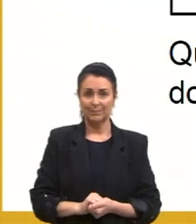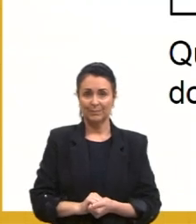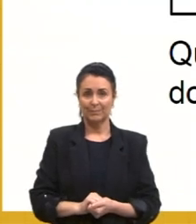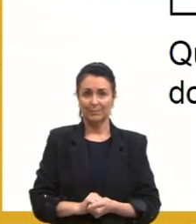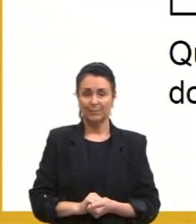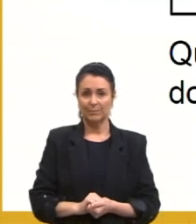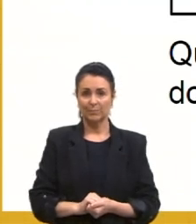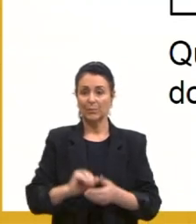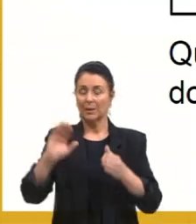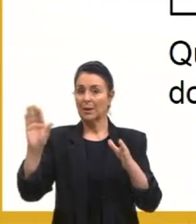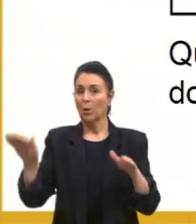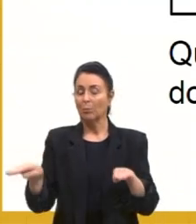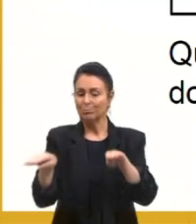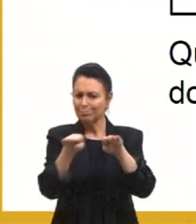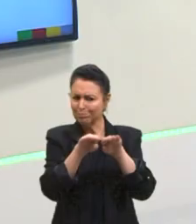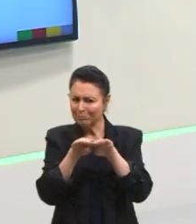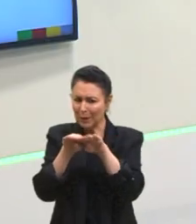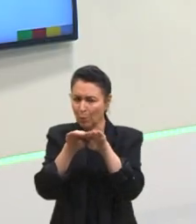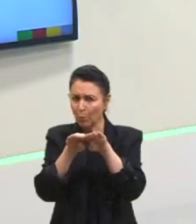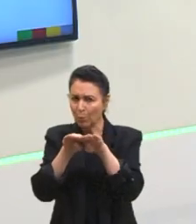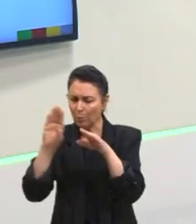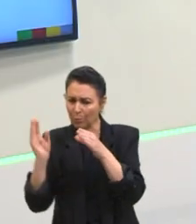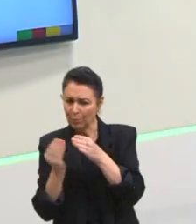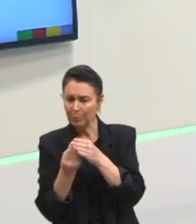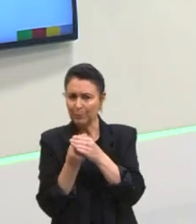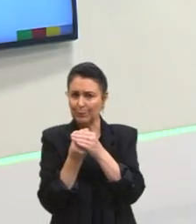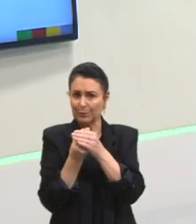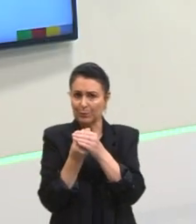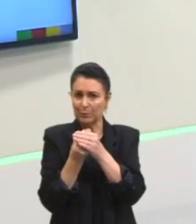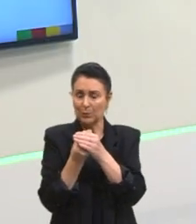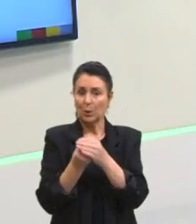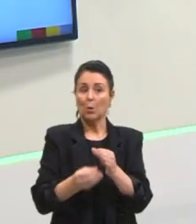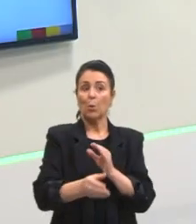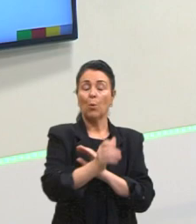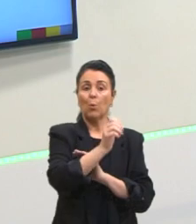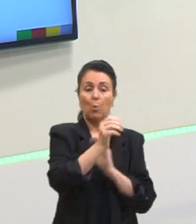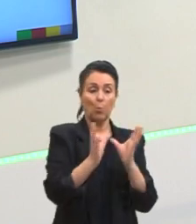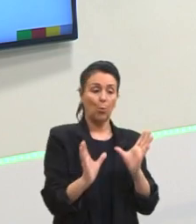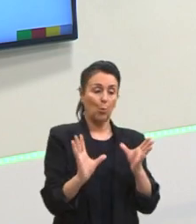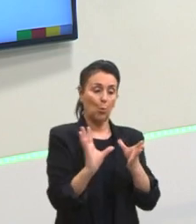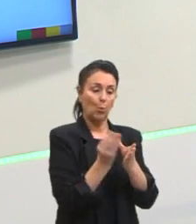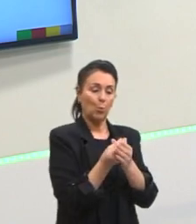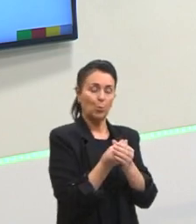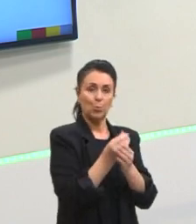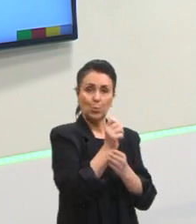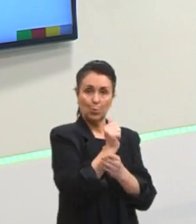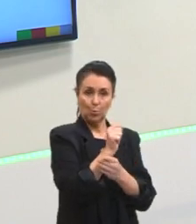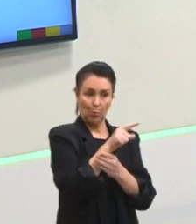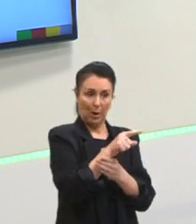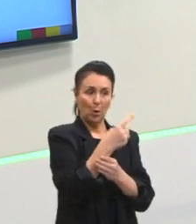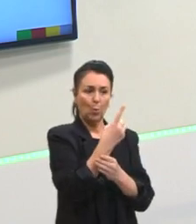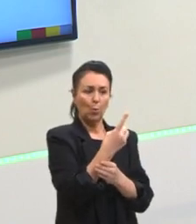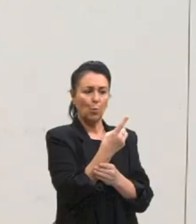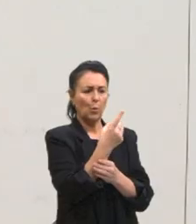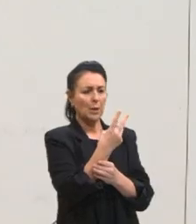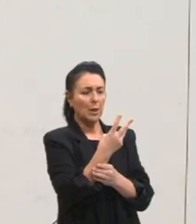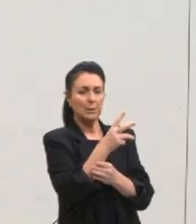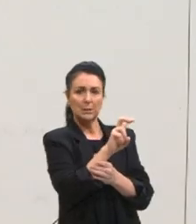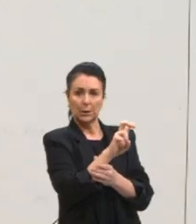Então, sobre igualdade, nós temos ali o conjunto A, onde eu tenho 1, 3 e